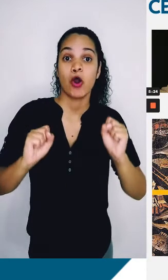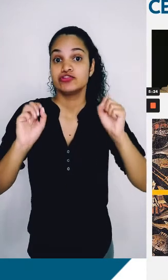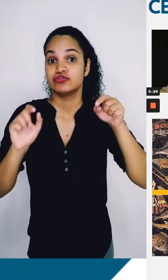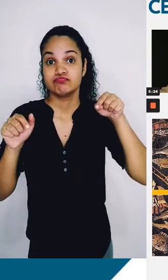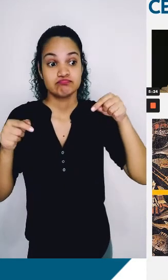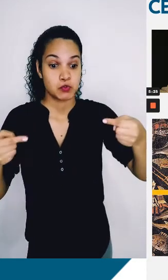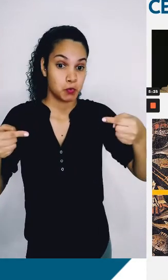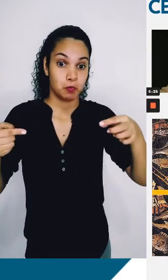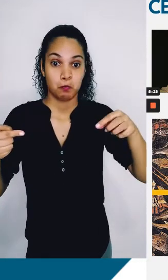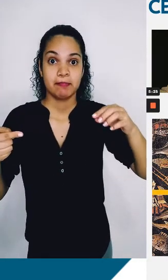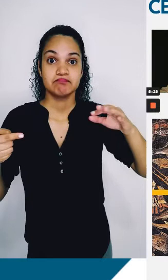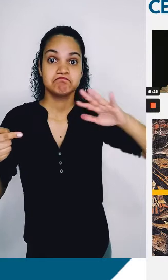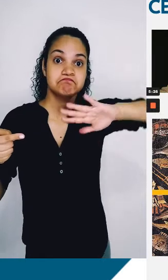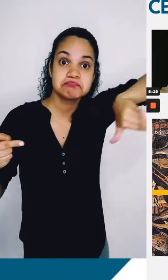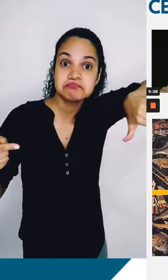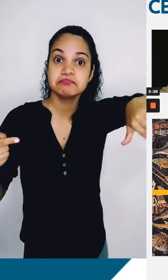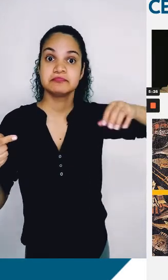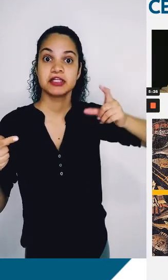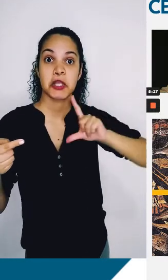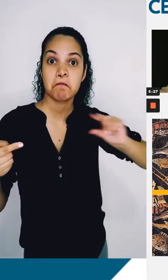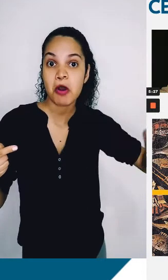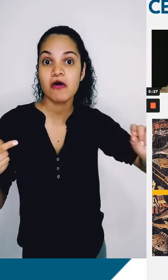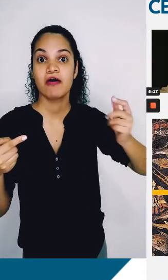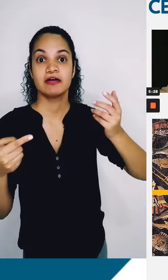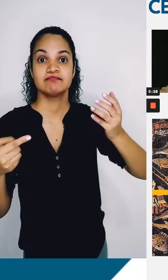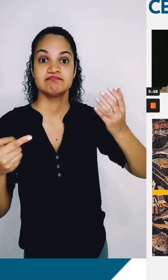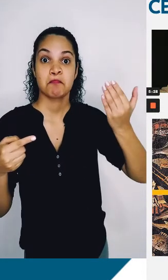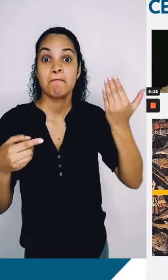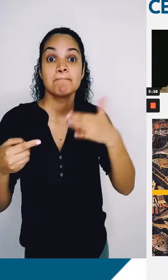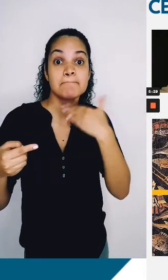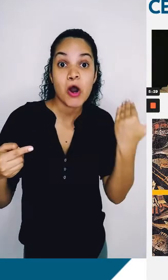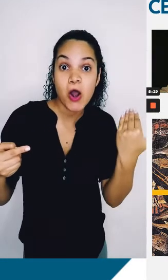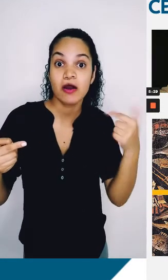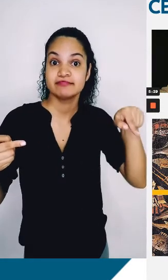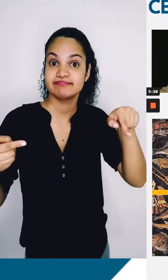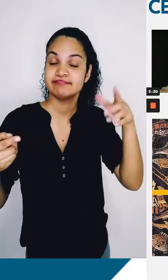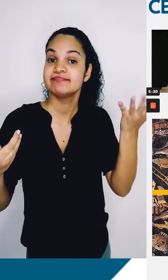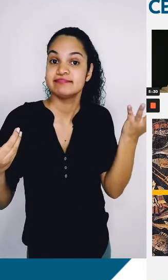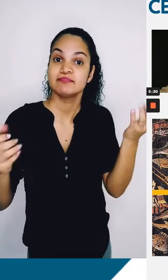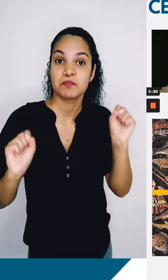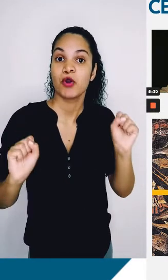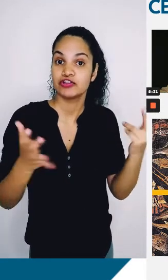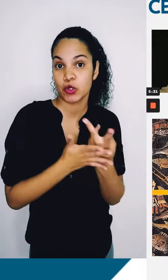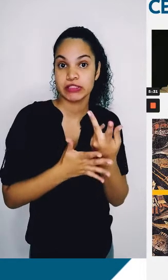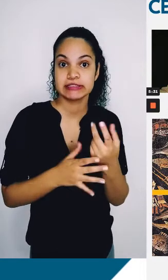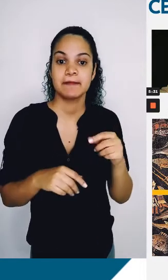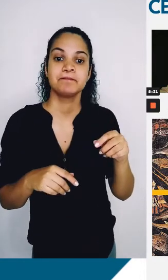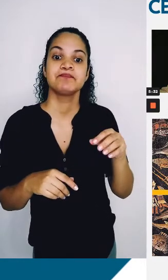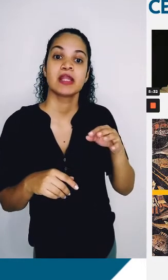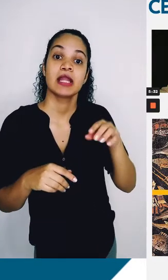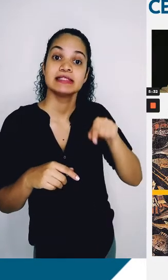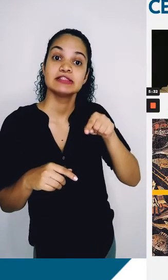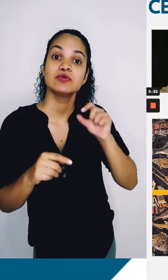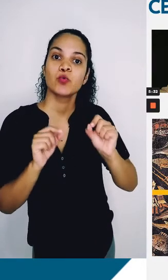tende a ser extinta, ou se retirar, ou perecer nessa competição. Isto é chamado